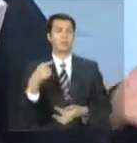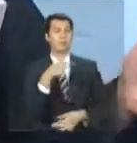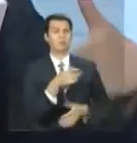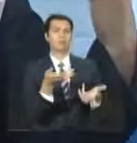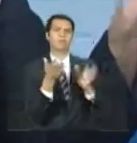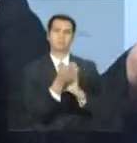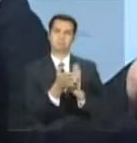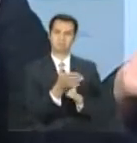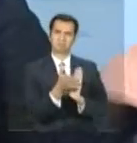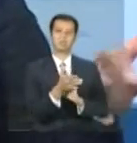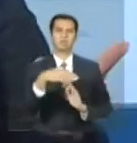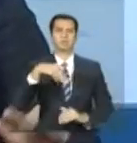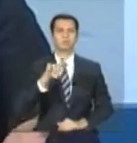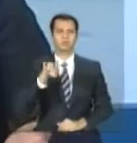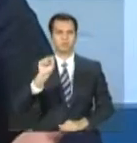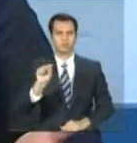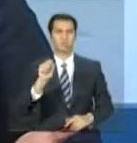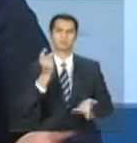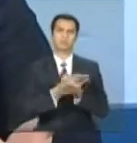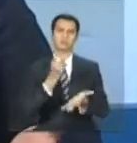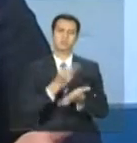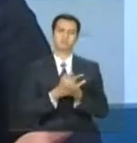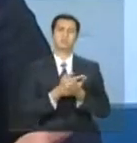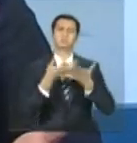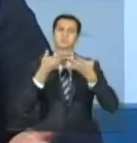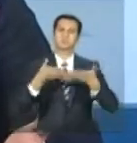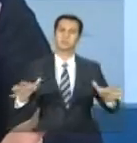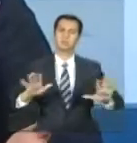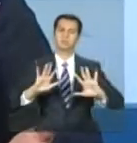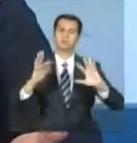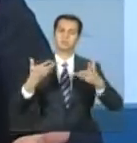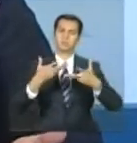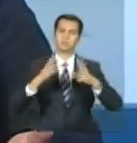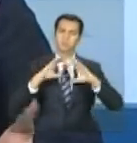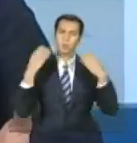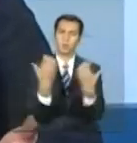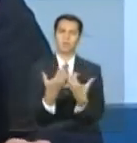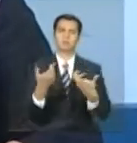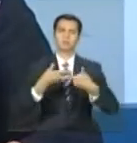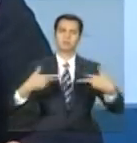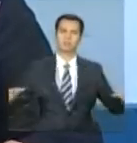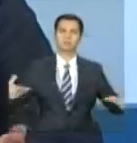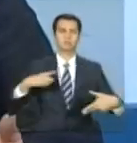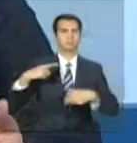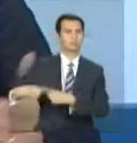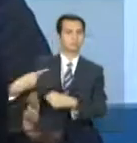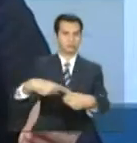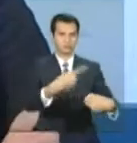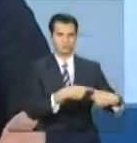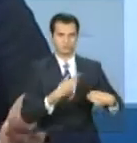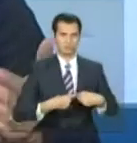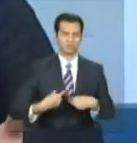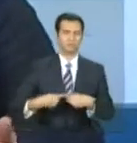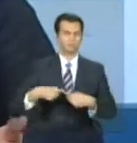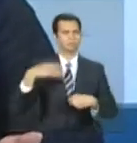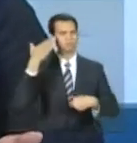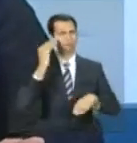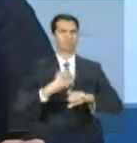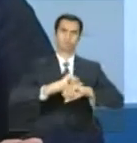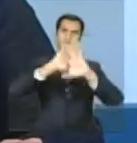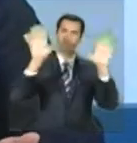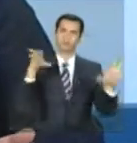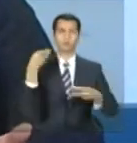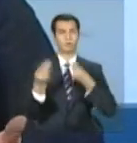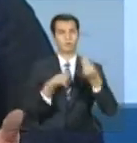o Ministério pela realização dos eventos, que muito tem a somar para os municípios, principalmente aqueles municípios pequenos, entenderem o papel dentro